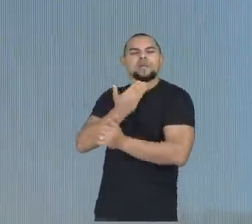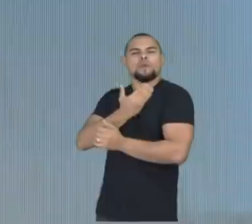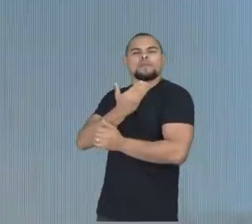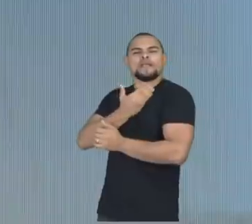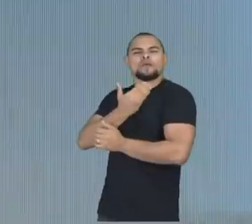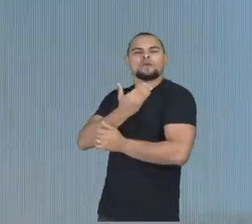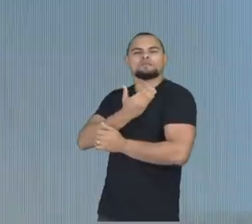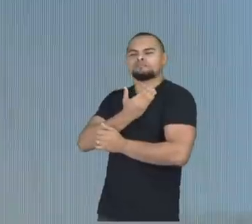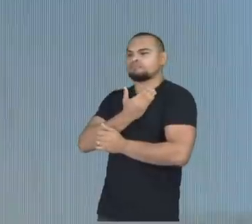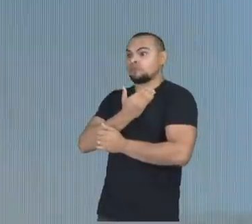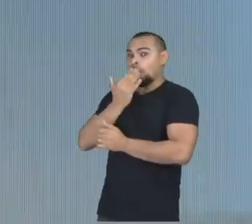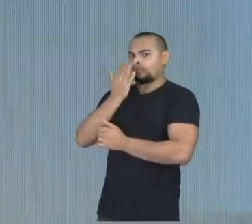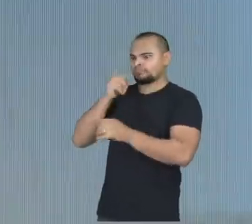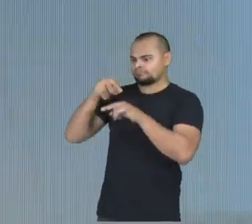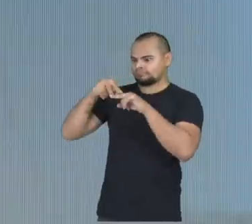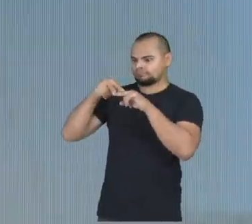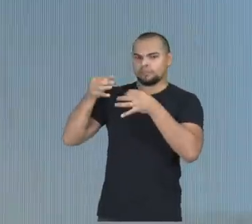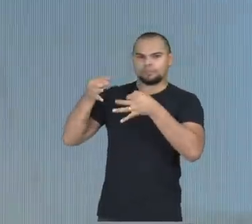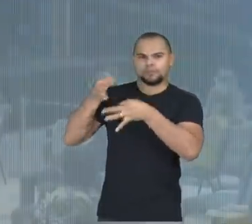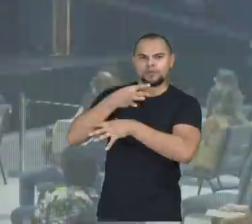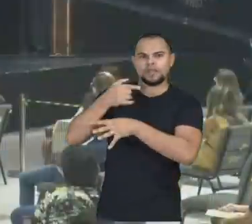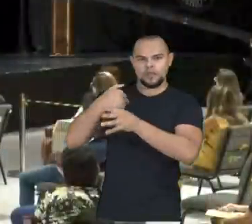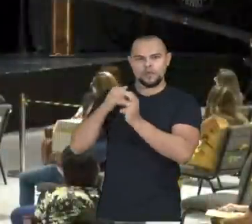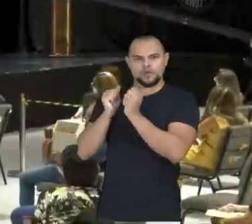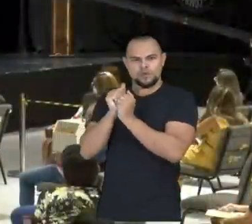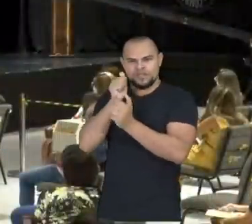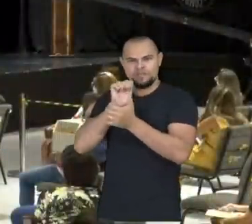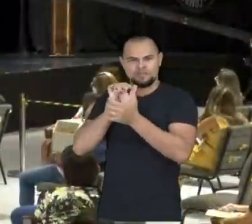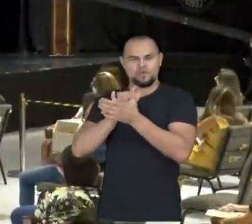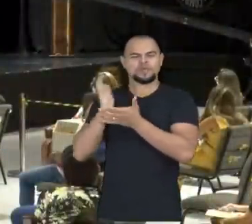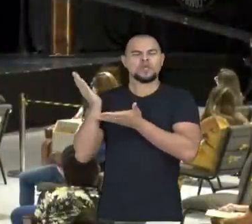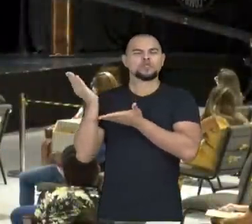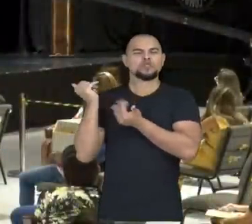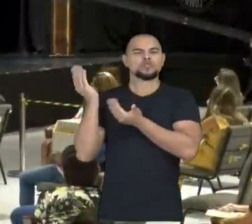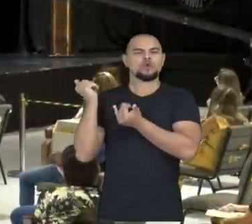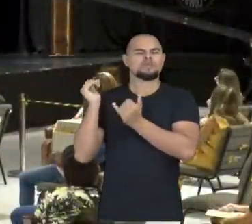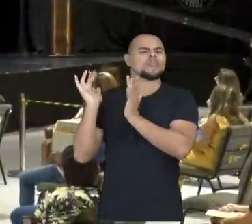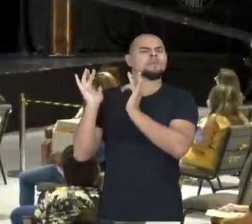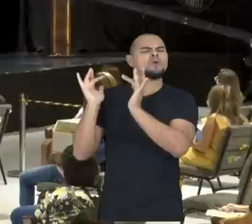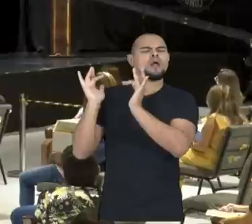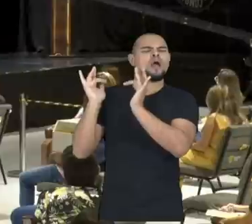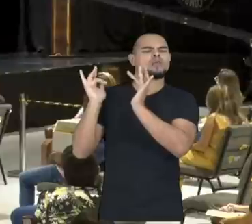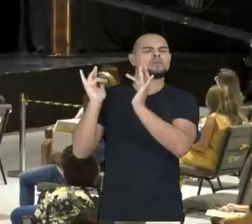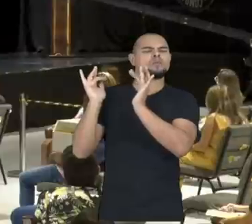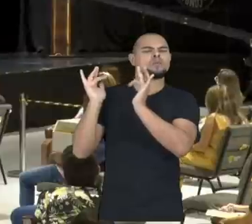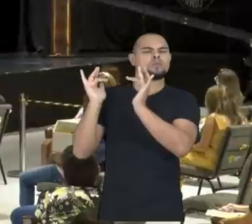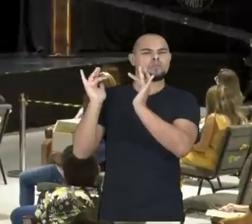de ter comido uma pizza com ele, eu e Samara, jovens namorados,